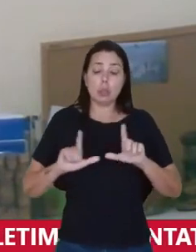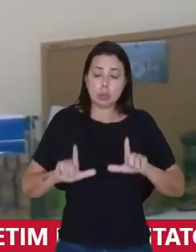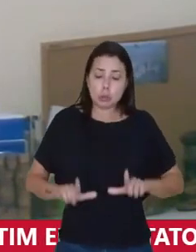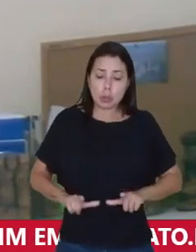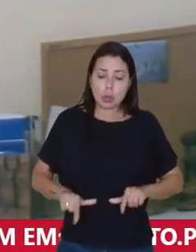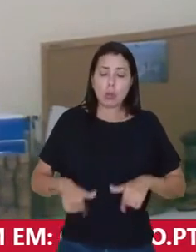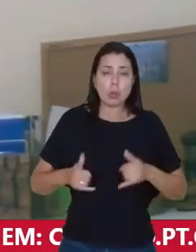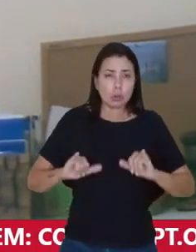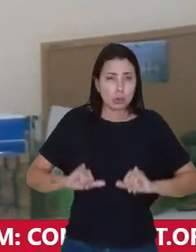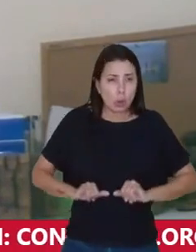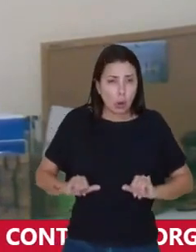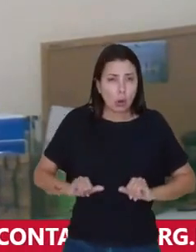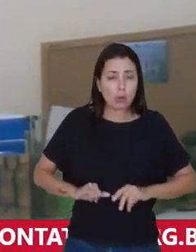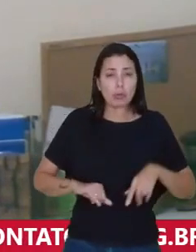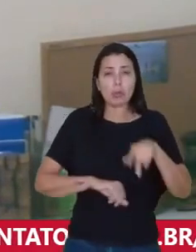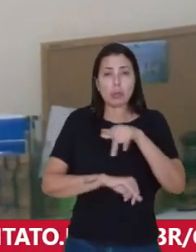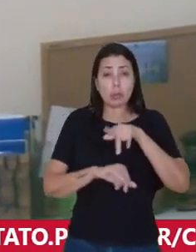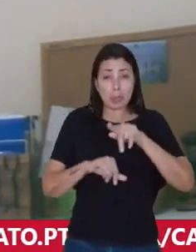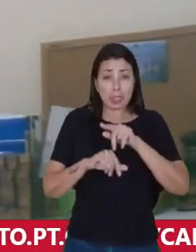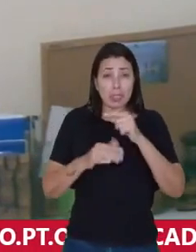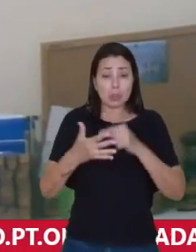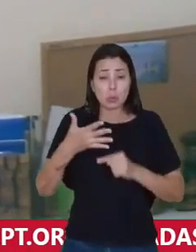impactos ambientais num grau